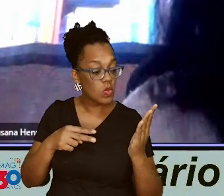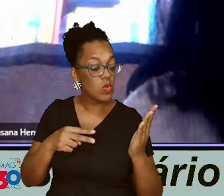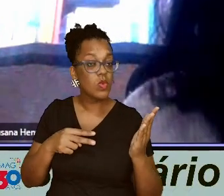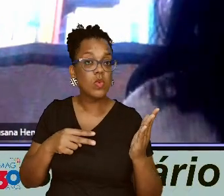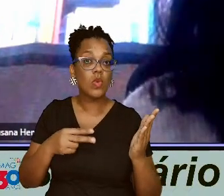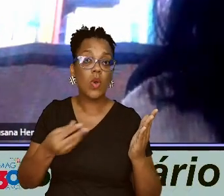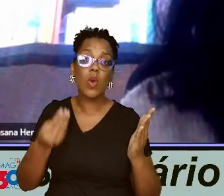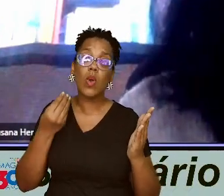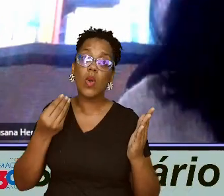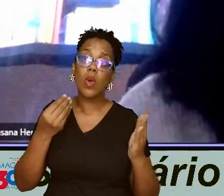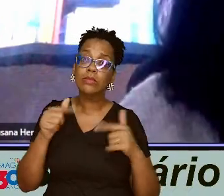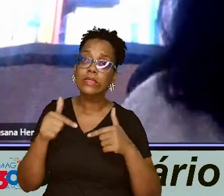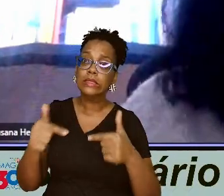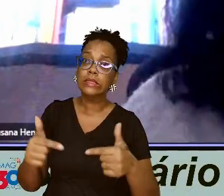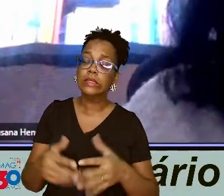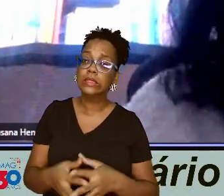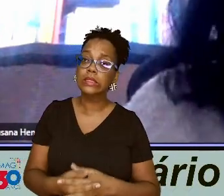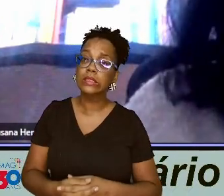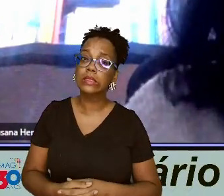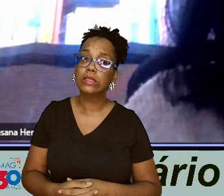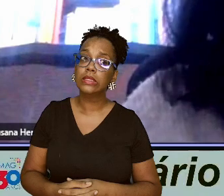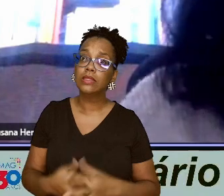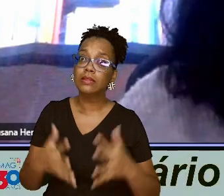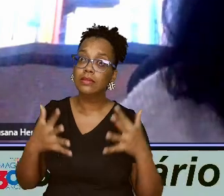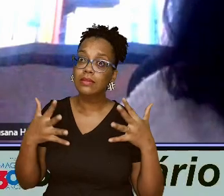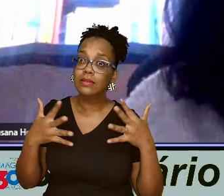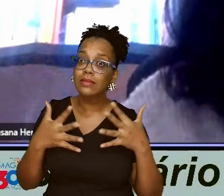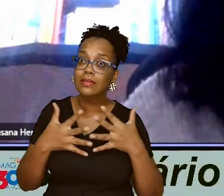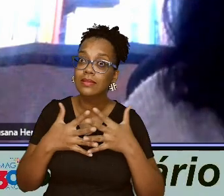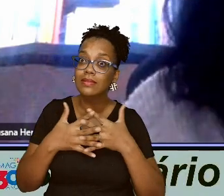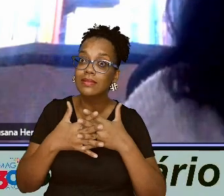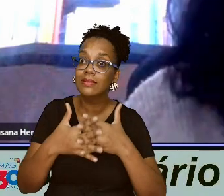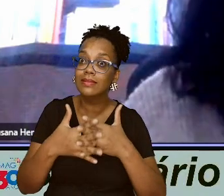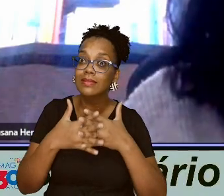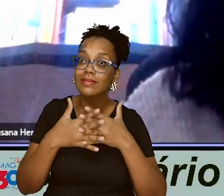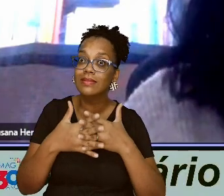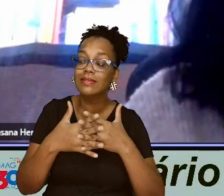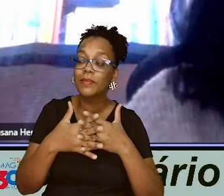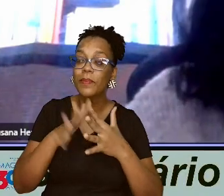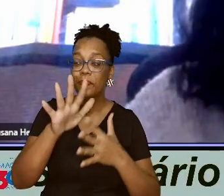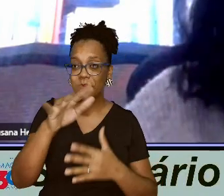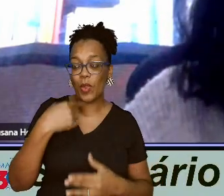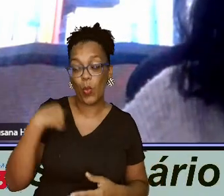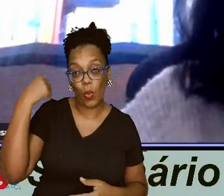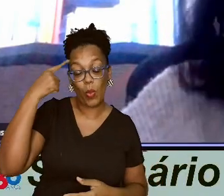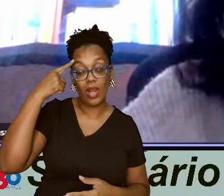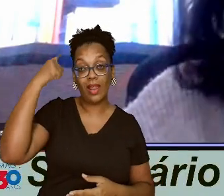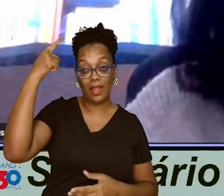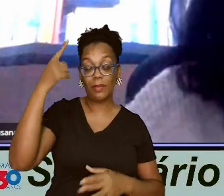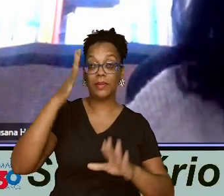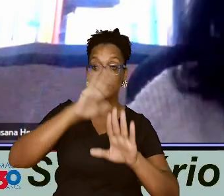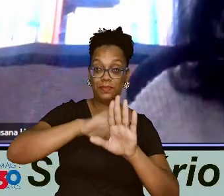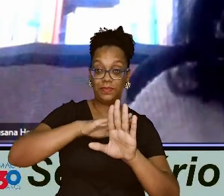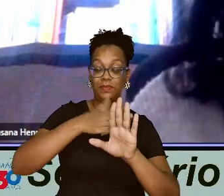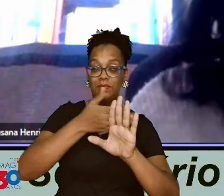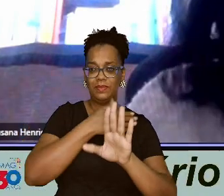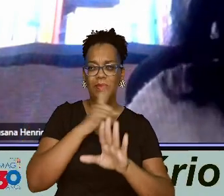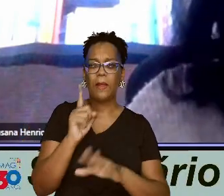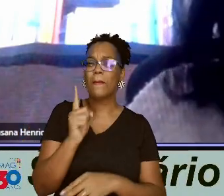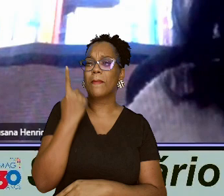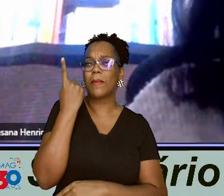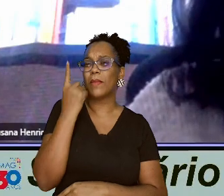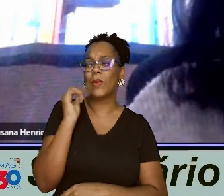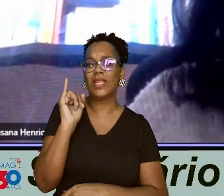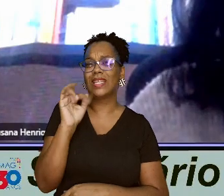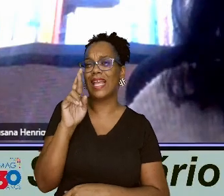aplicar isso? É tão complexo. Me lembrou um precedente também, que foi um dos primeiros IRDRs que